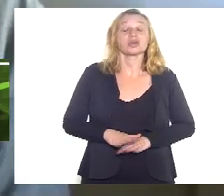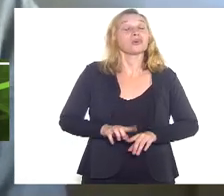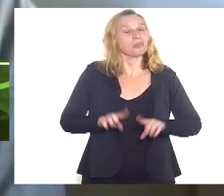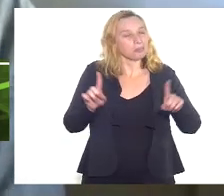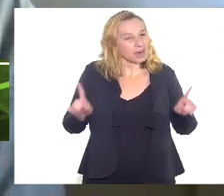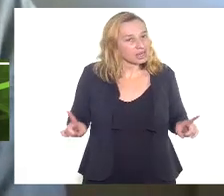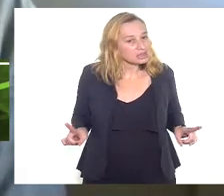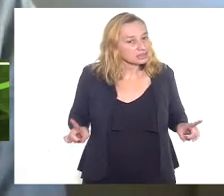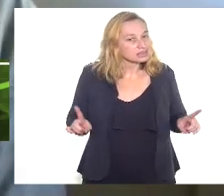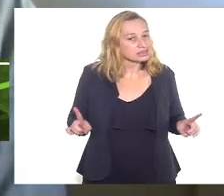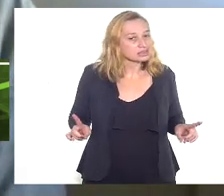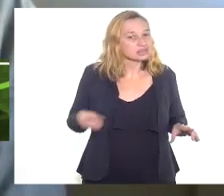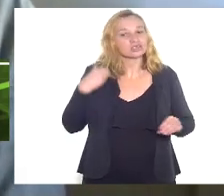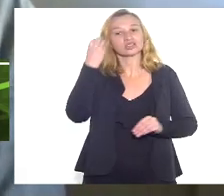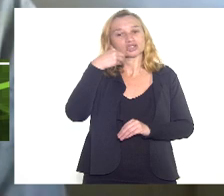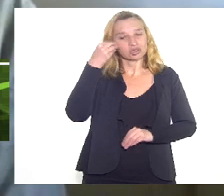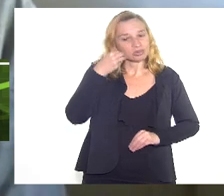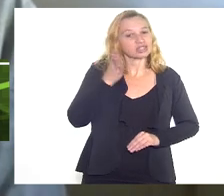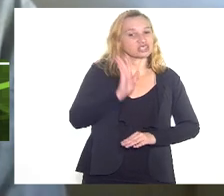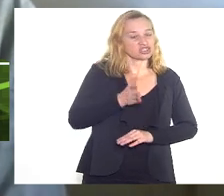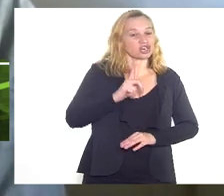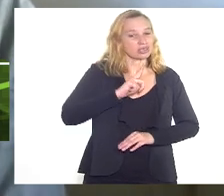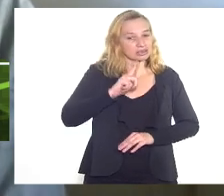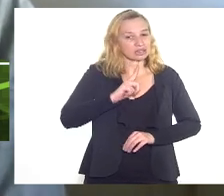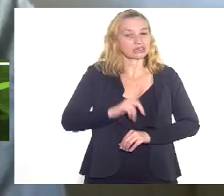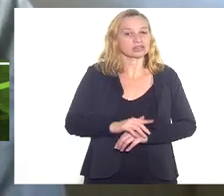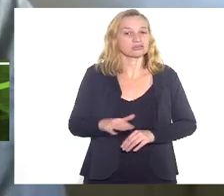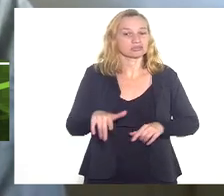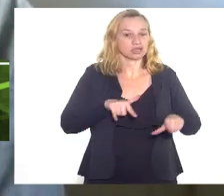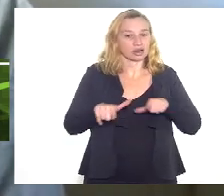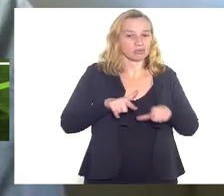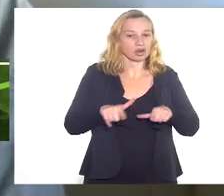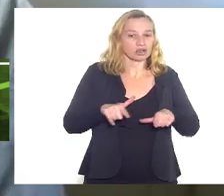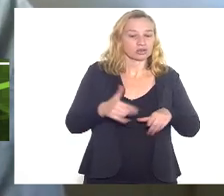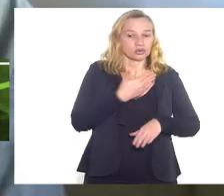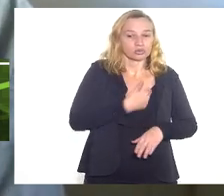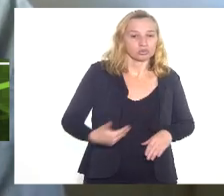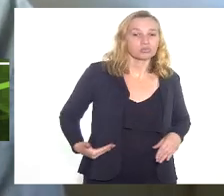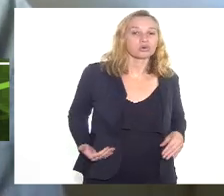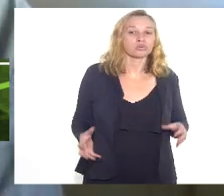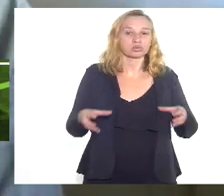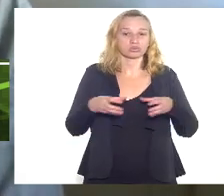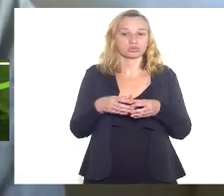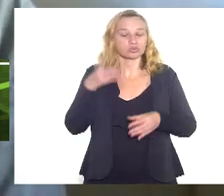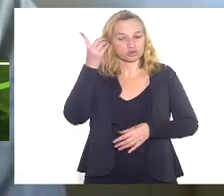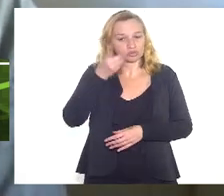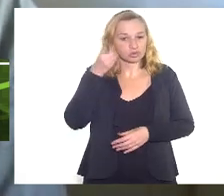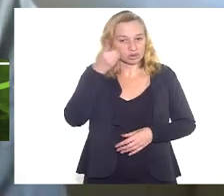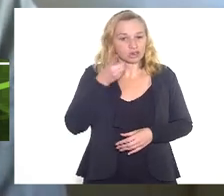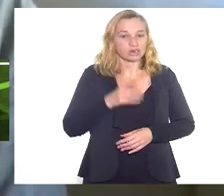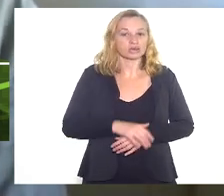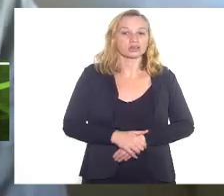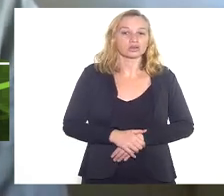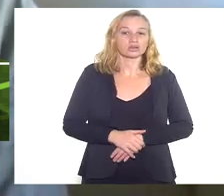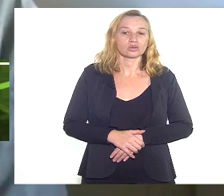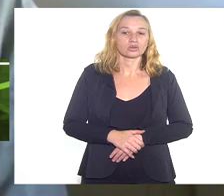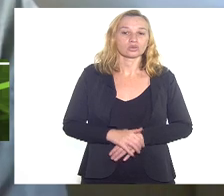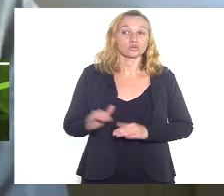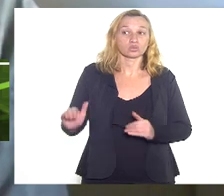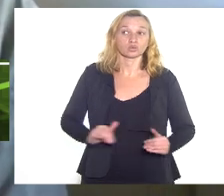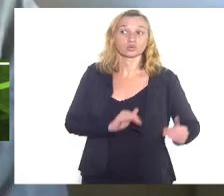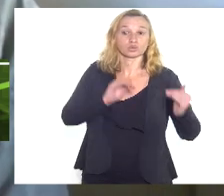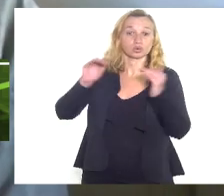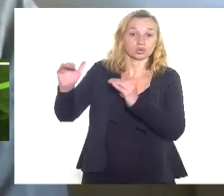Mas com essa experiência que já tenho no serviço público, no parlamento fluminense, o